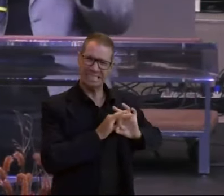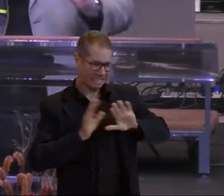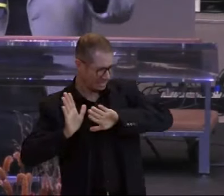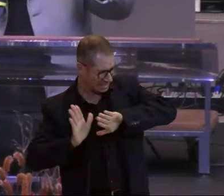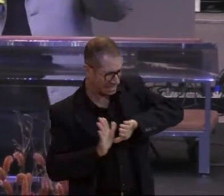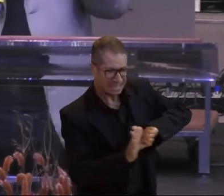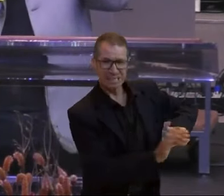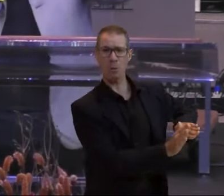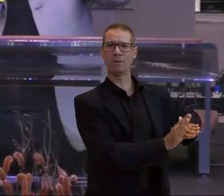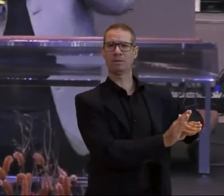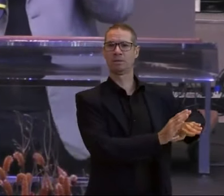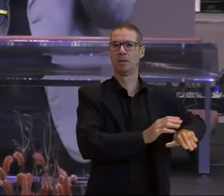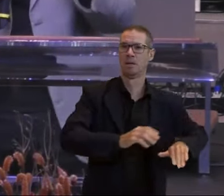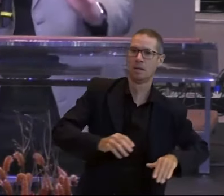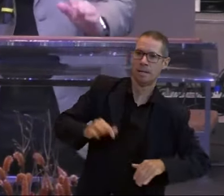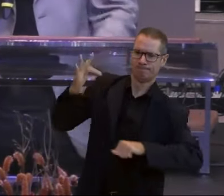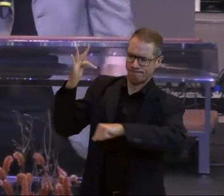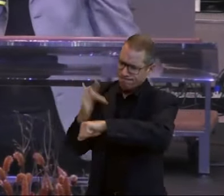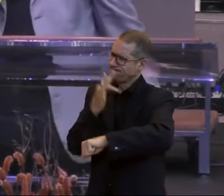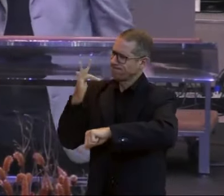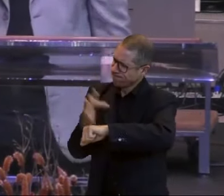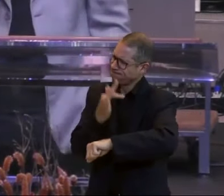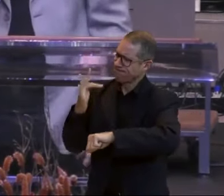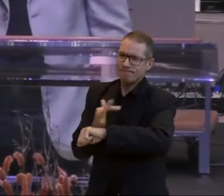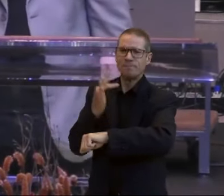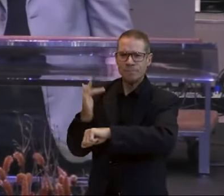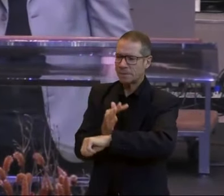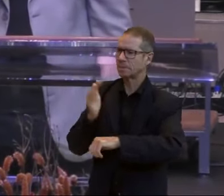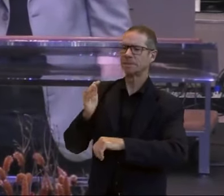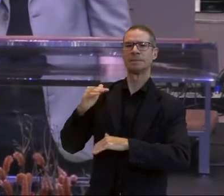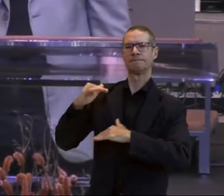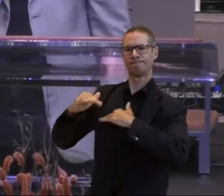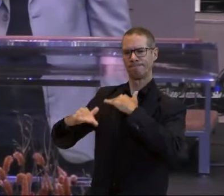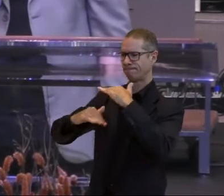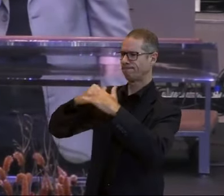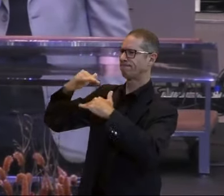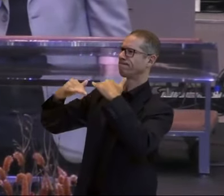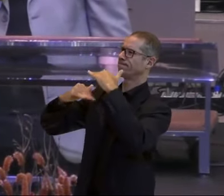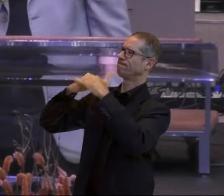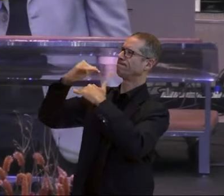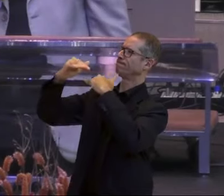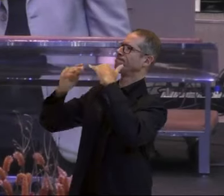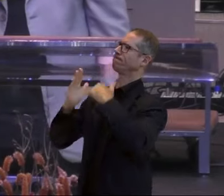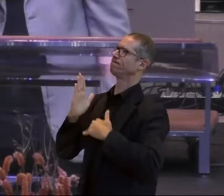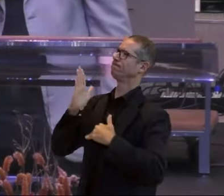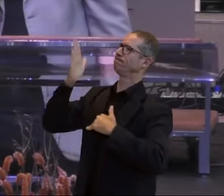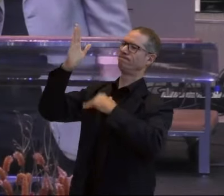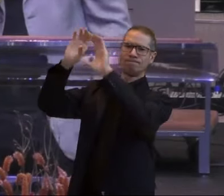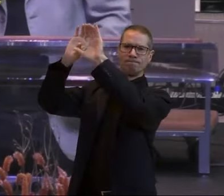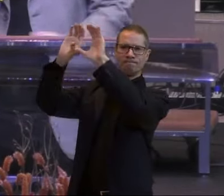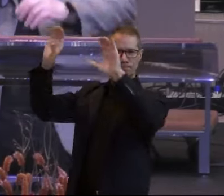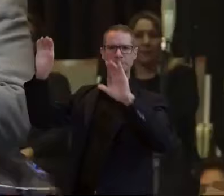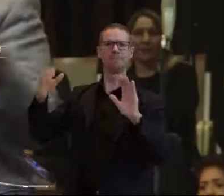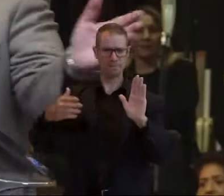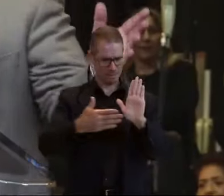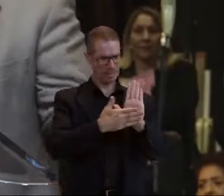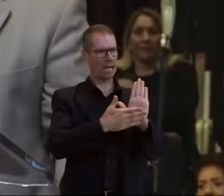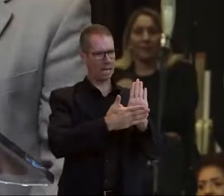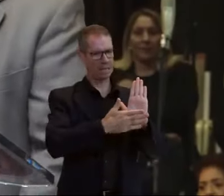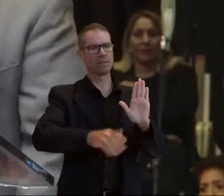e corramos com perseverança a carreira que nos está proposta. Sabe,